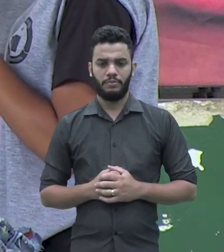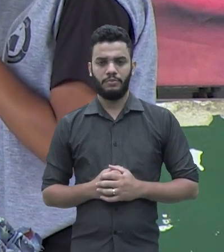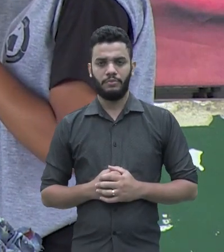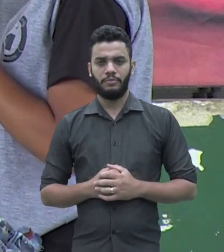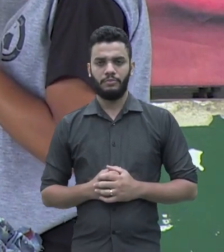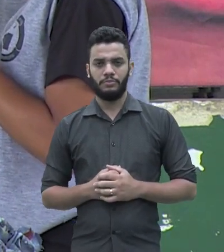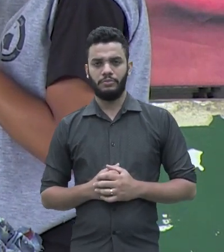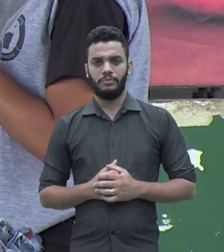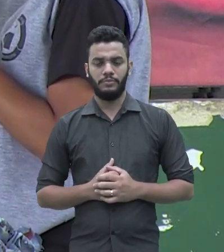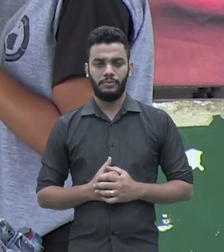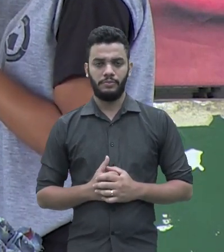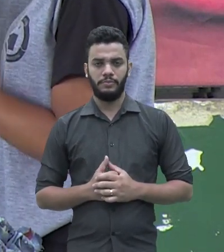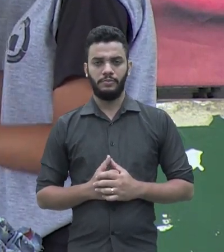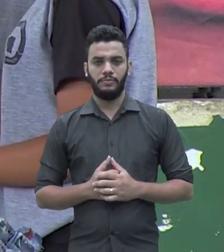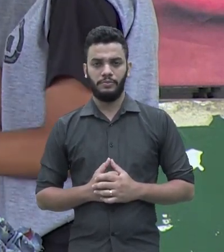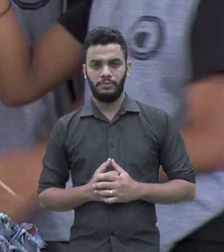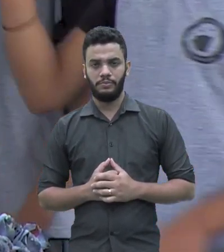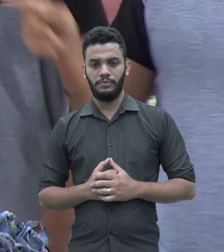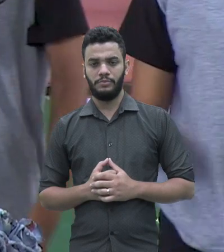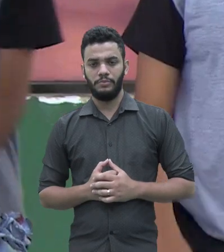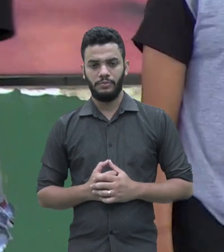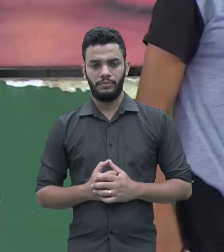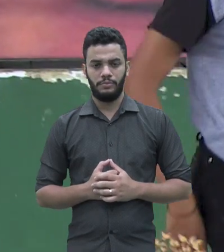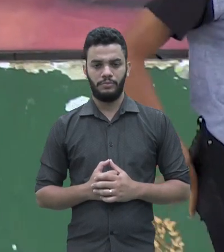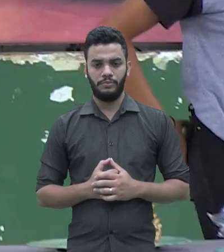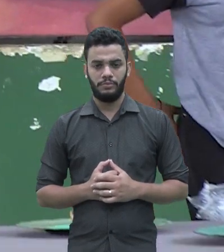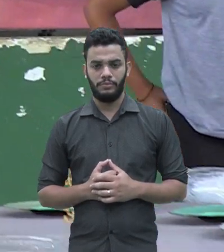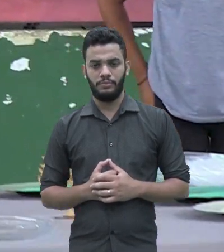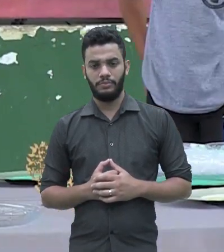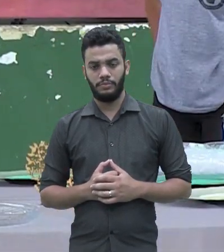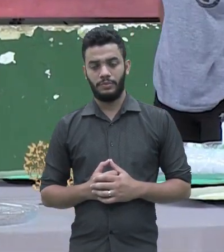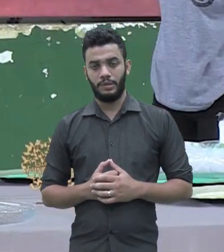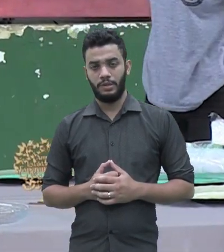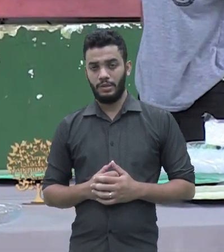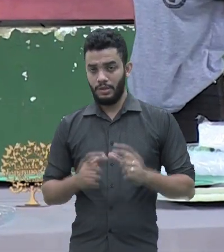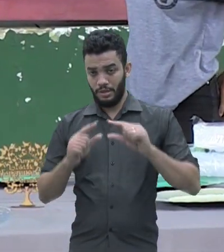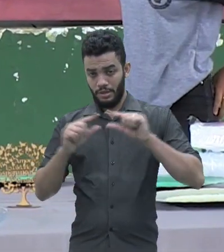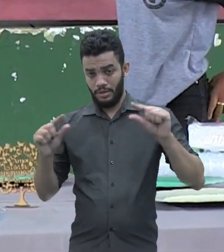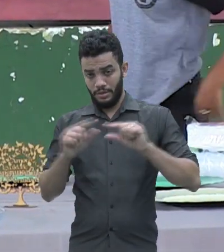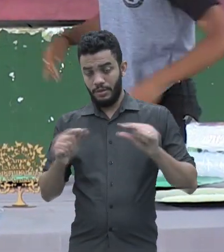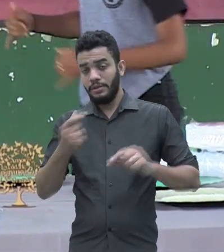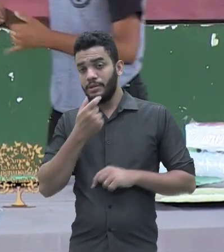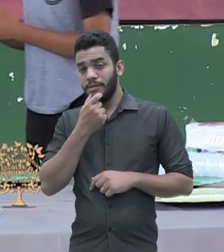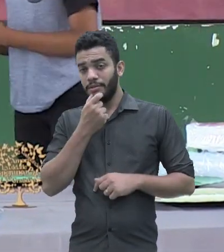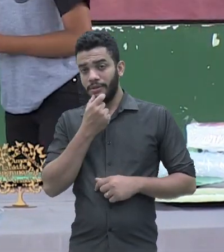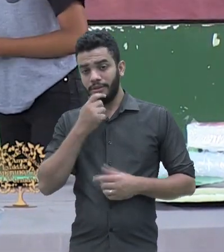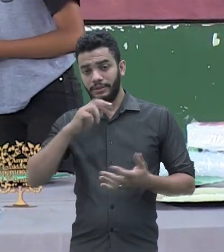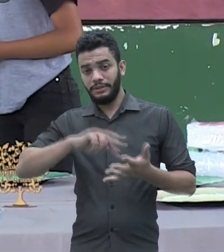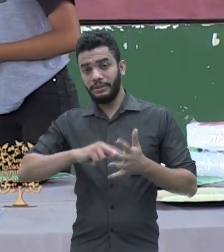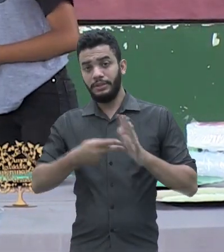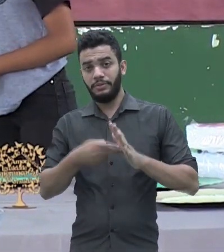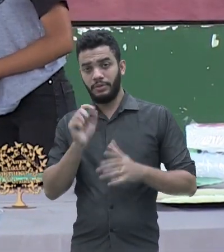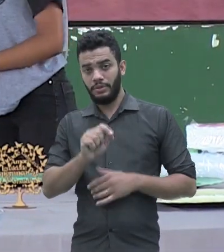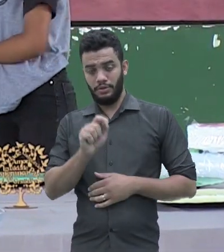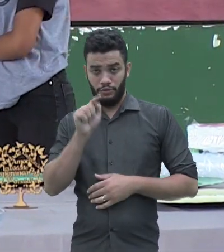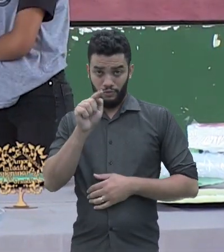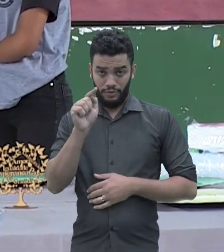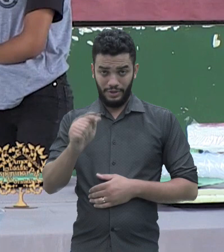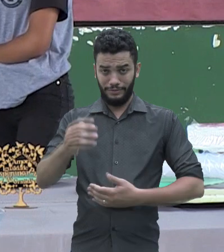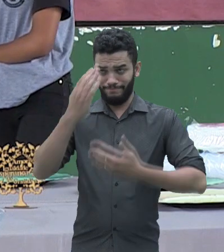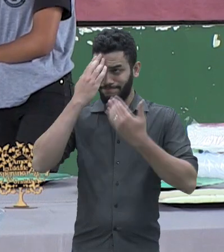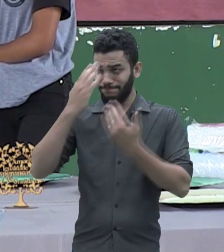you'll find a lot. Bem, temos uma outra frase que não aberto, né? Dê graças pelo pouco,